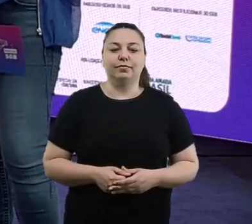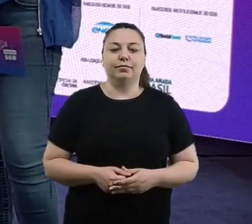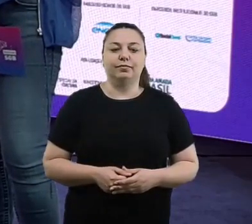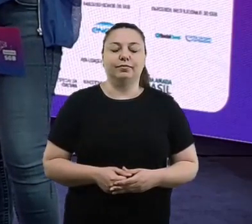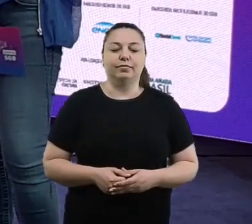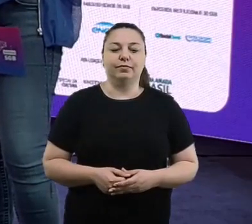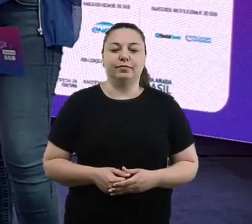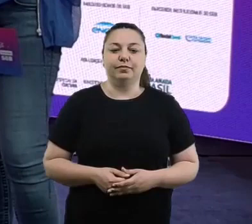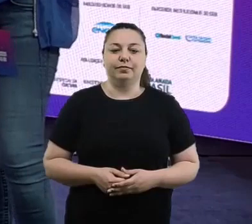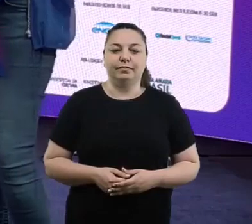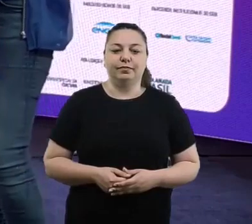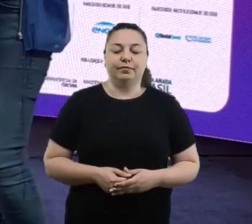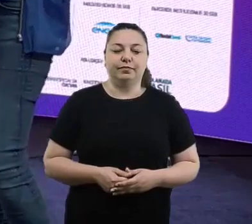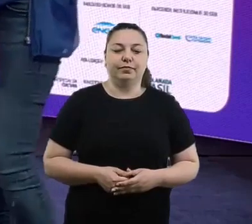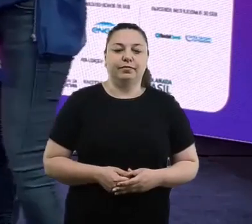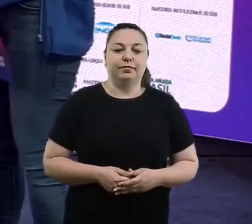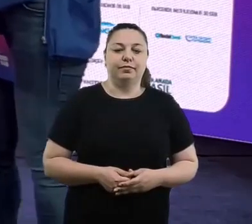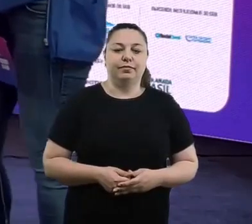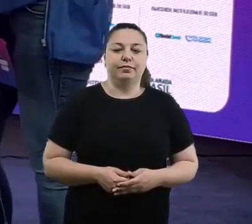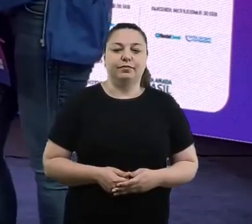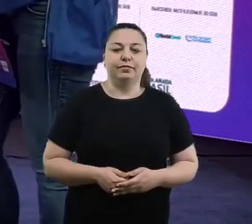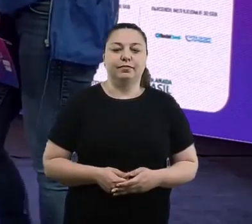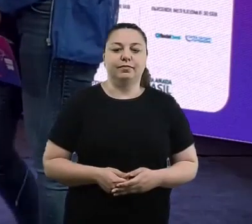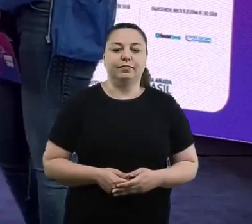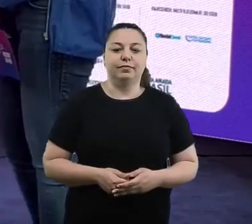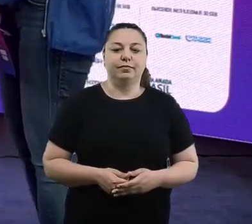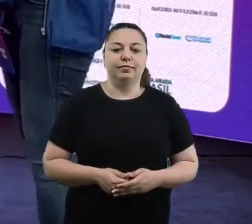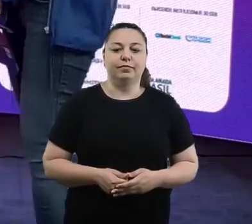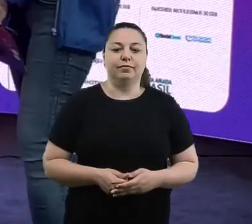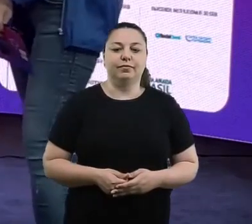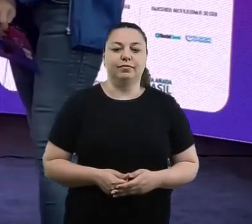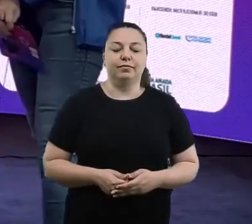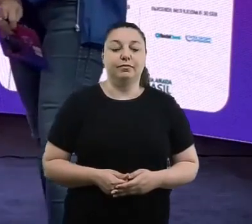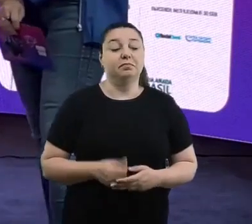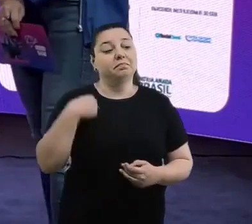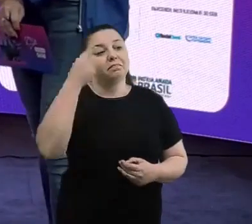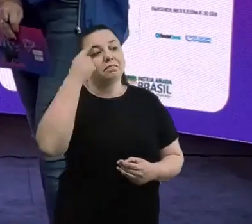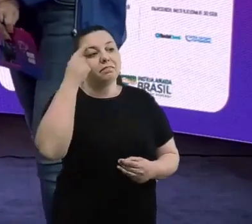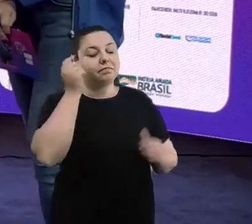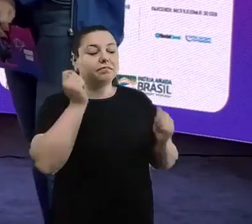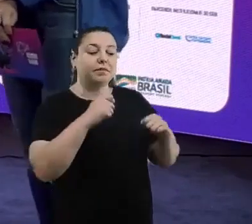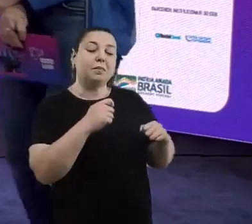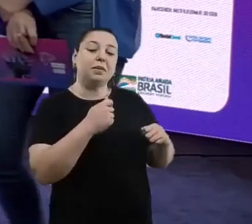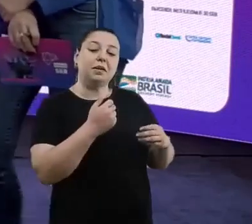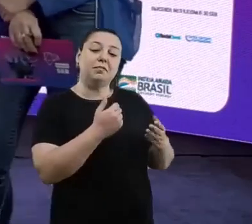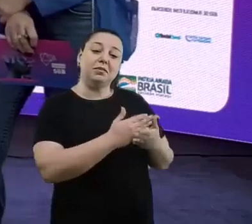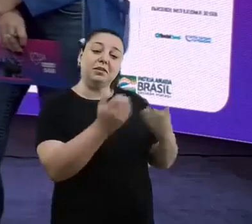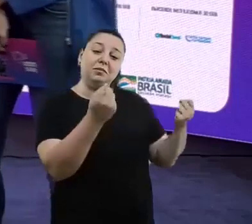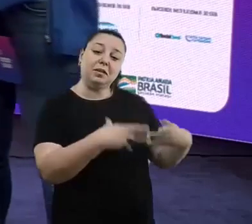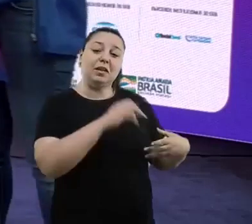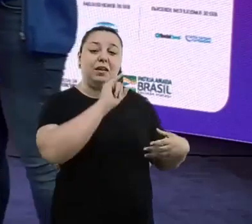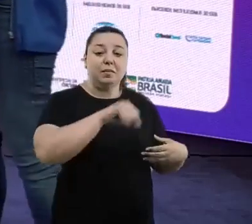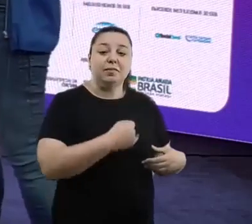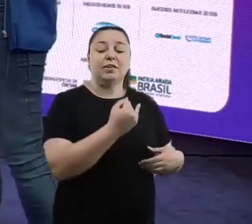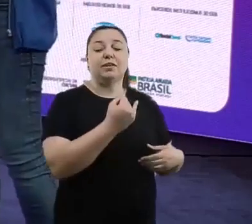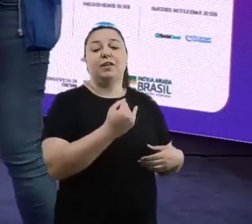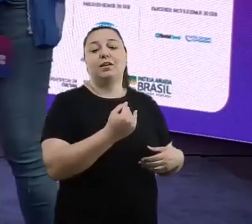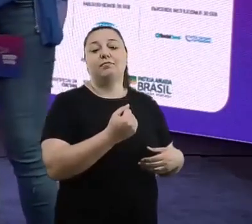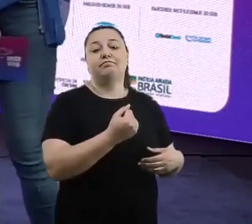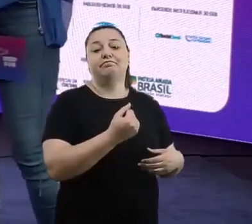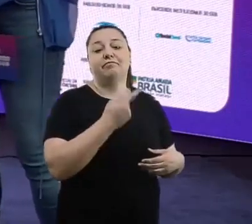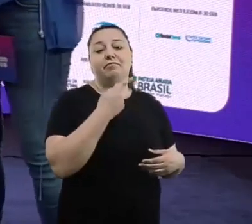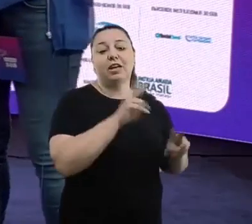E aí, pessoal, para encerrar também... falar do mentor deles, né? Falar um pouquinho dos mentores. Vamos aproveitar, que são então, pode ser? pessoas tão importantes, né, Thiago,